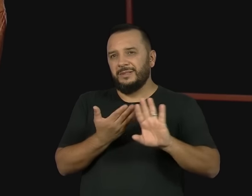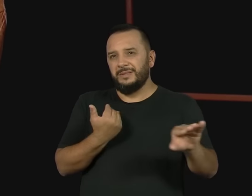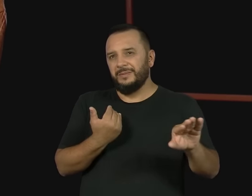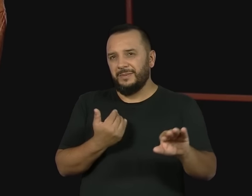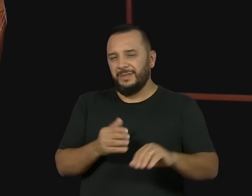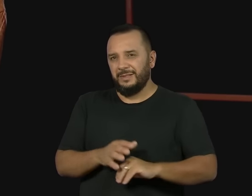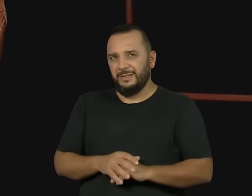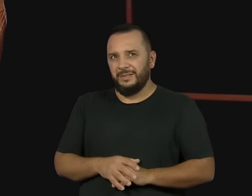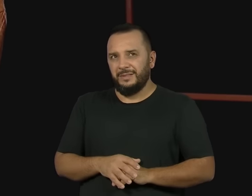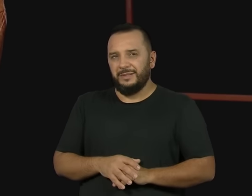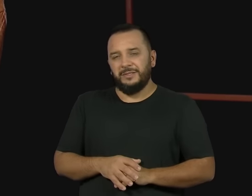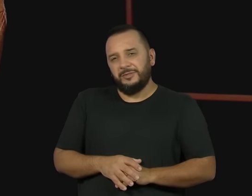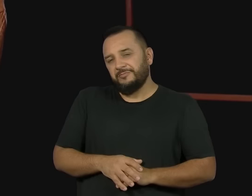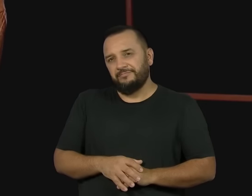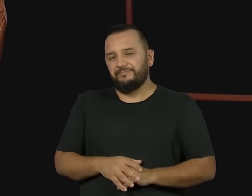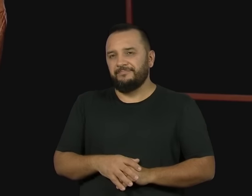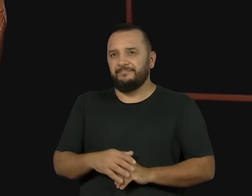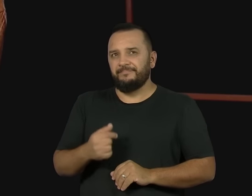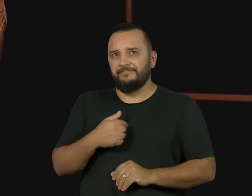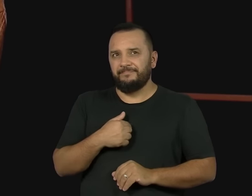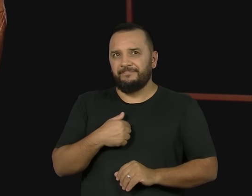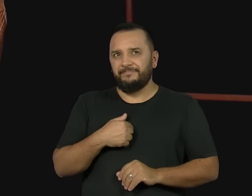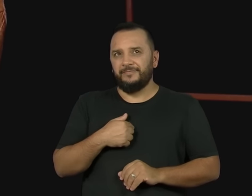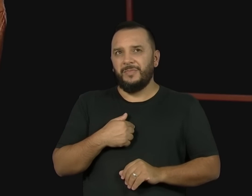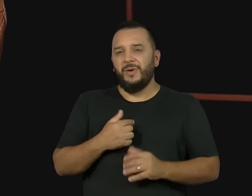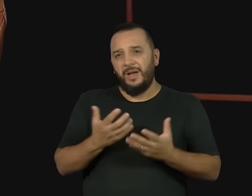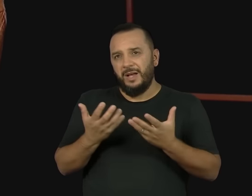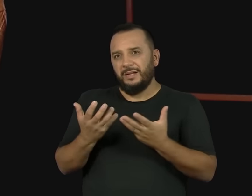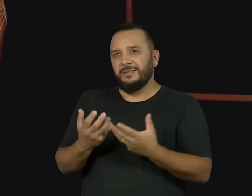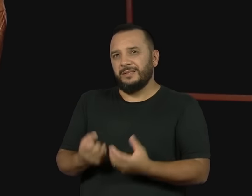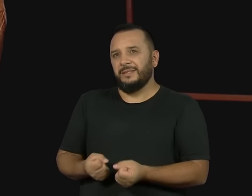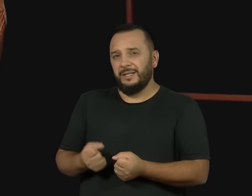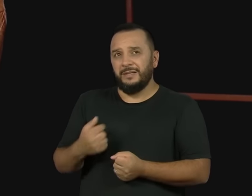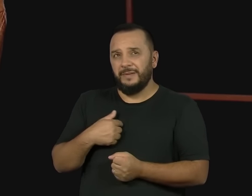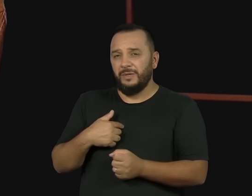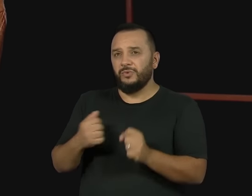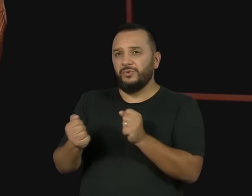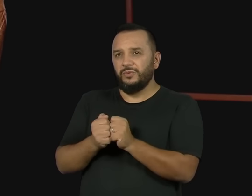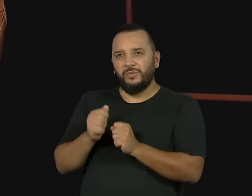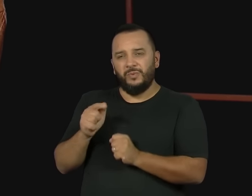E eu topei, mesmo nem estando com ele ainda. Pior é isso.